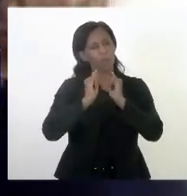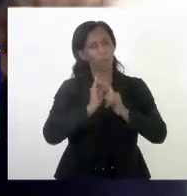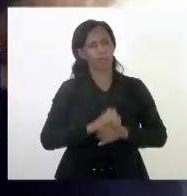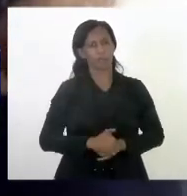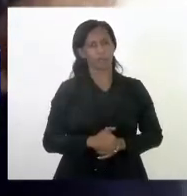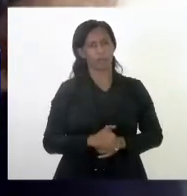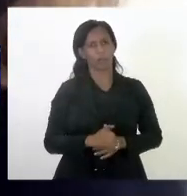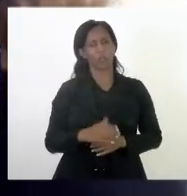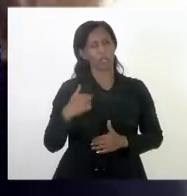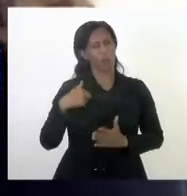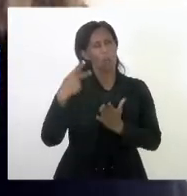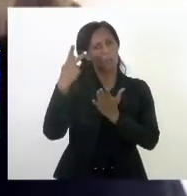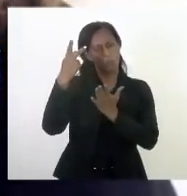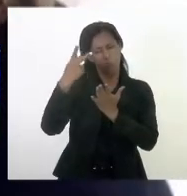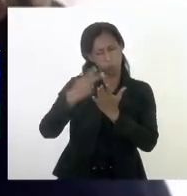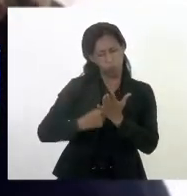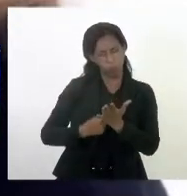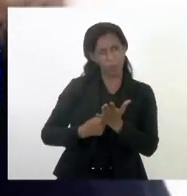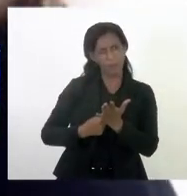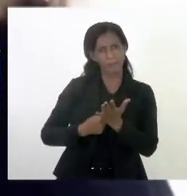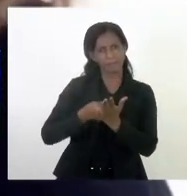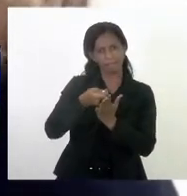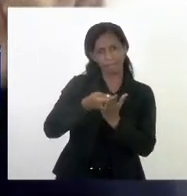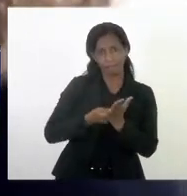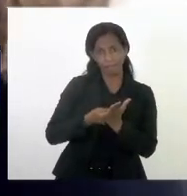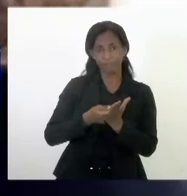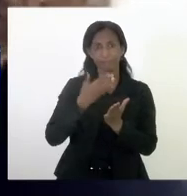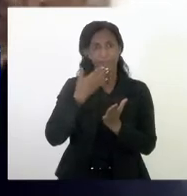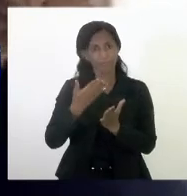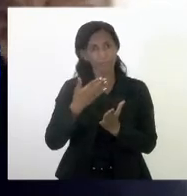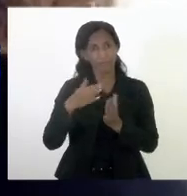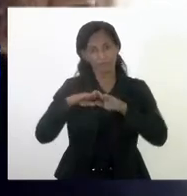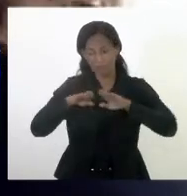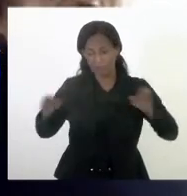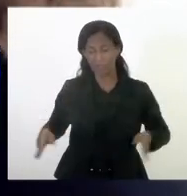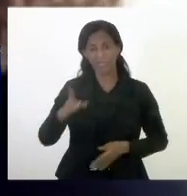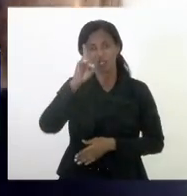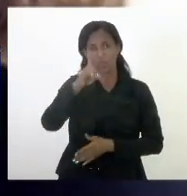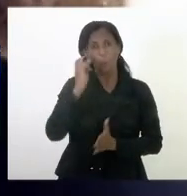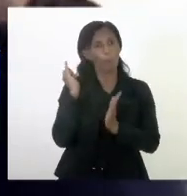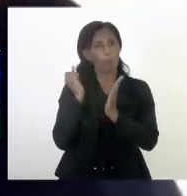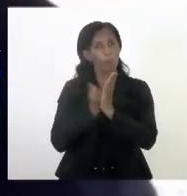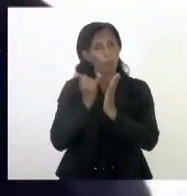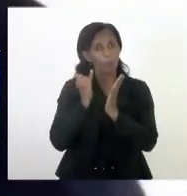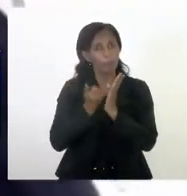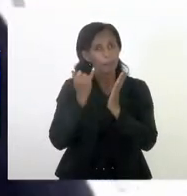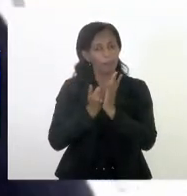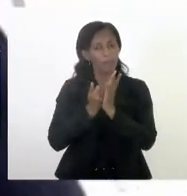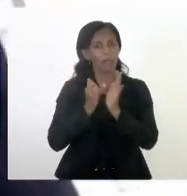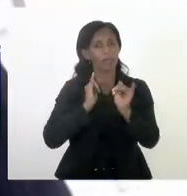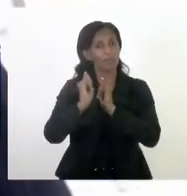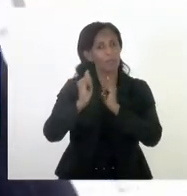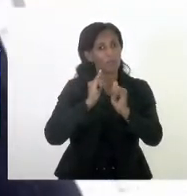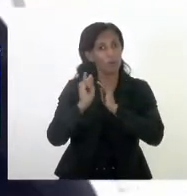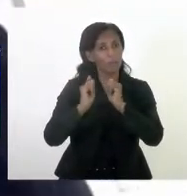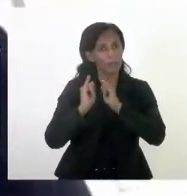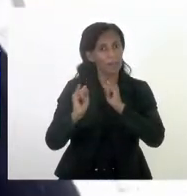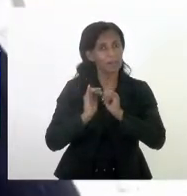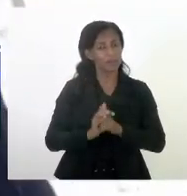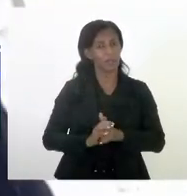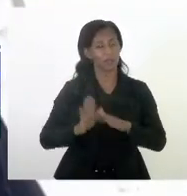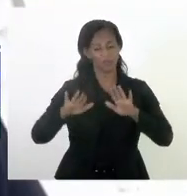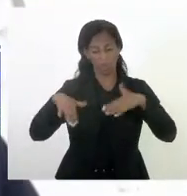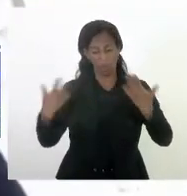que protocolei, pedindo, e já peço inclusive à mesa diretora, por favor, que publique esse requerimento de informação, da